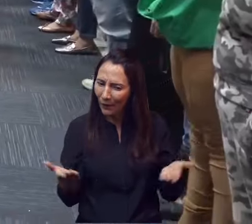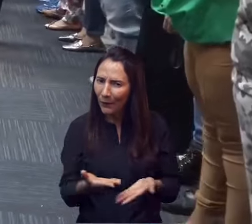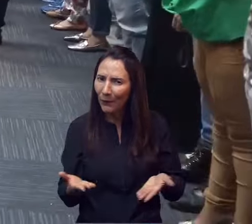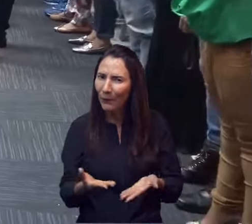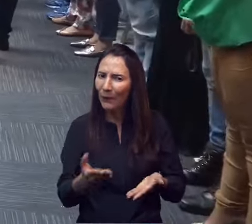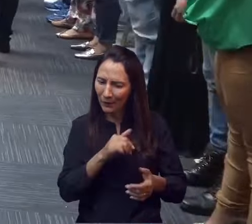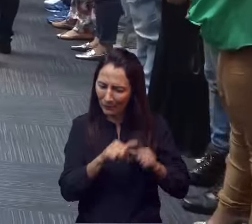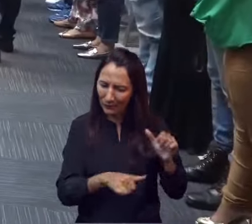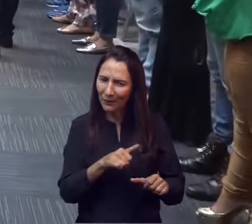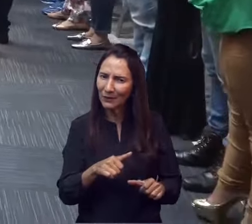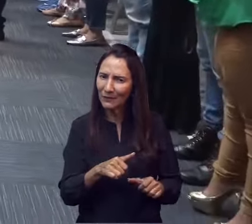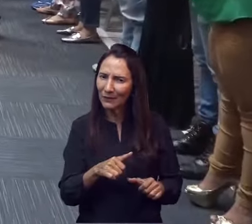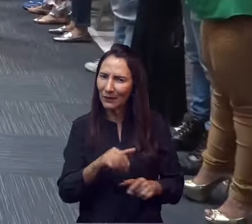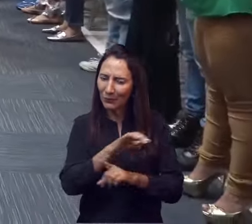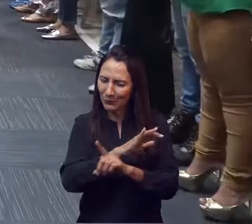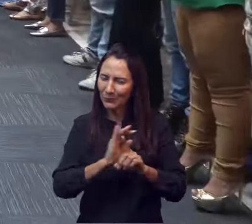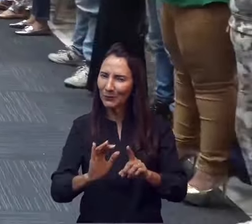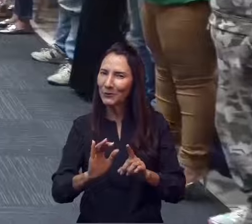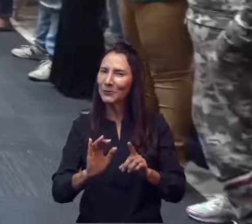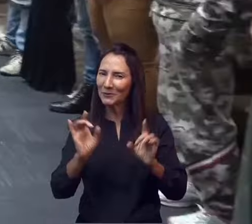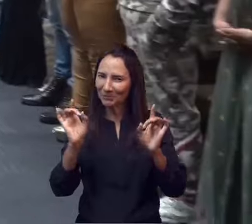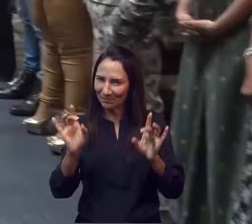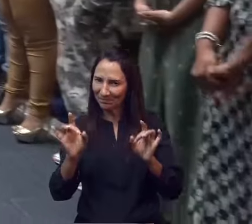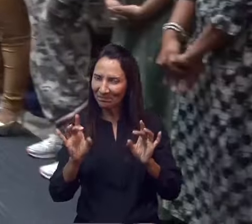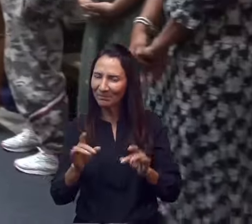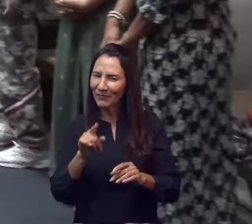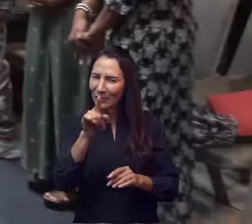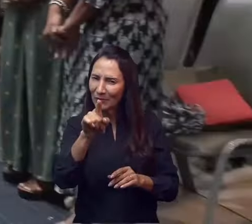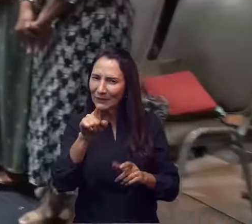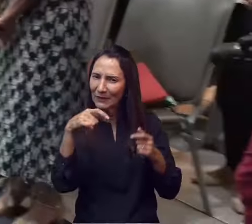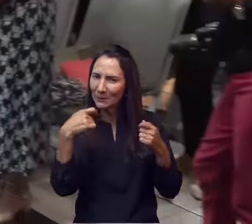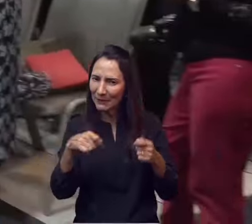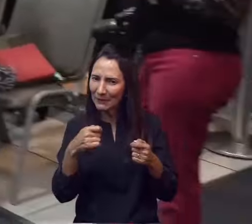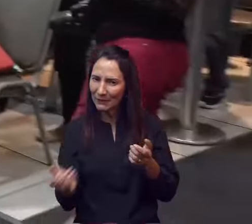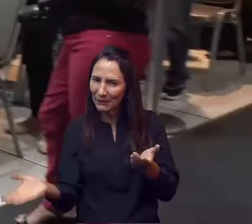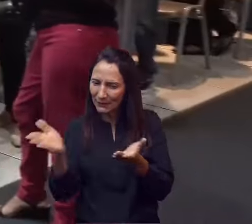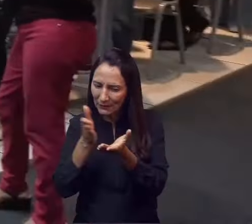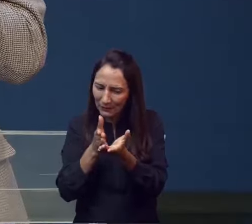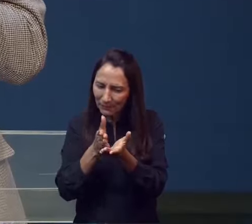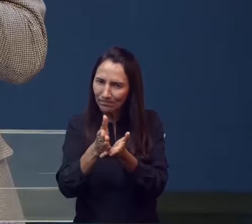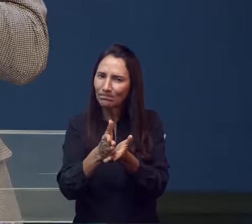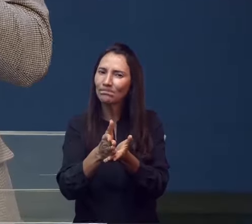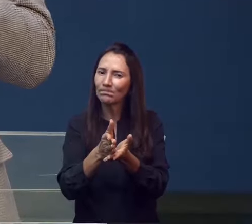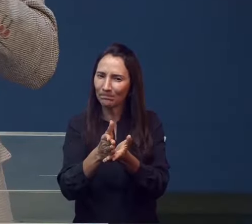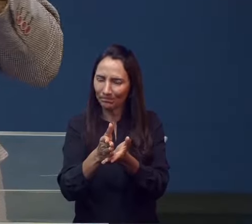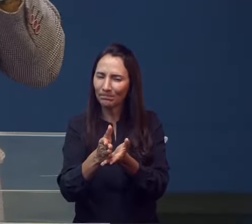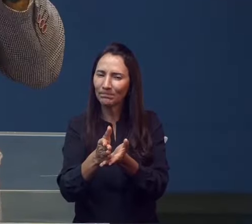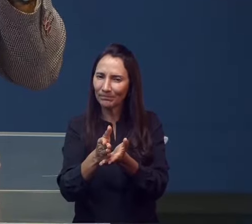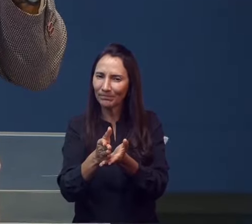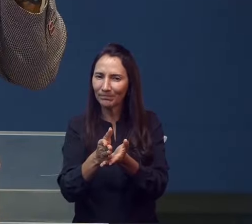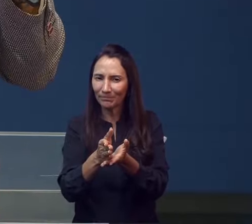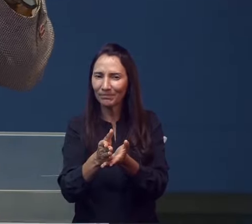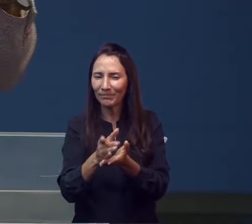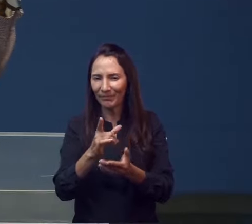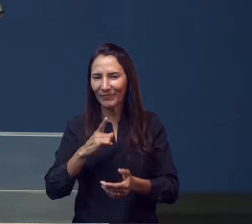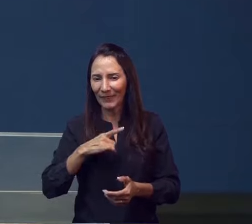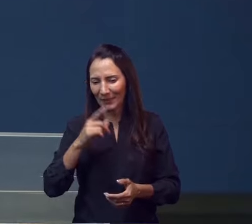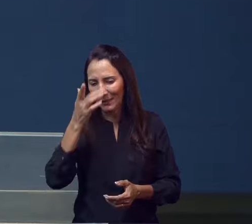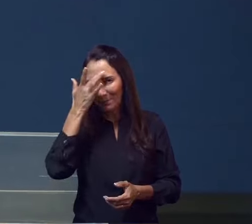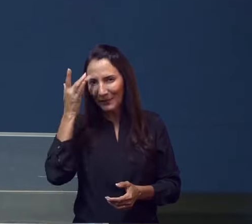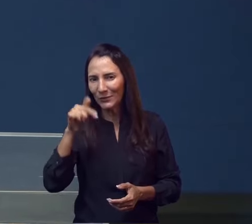num culto diferenciado você tá precisando voltar para Cristo aqui tem gente